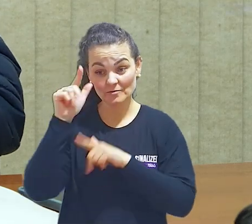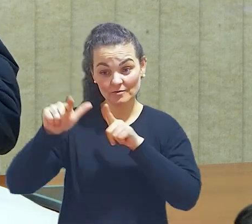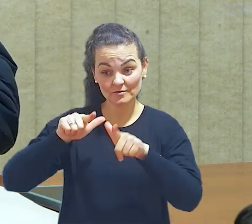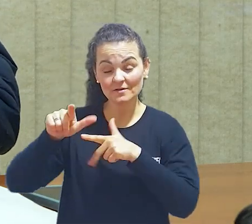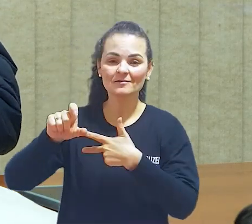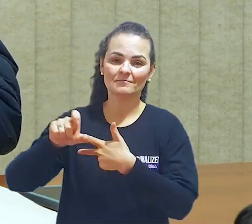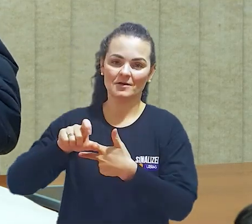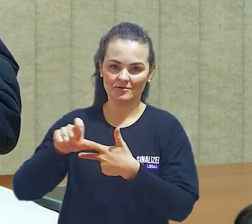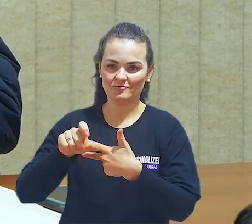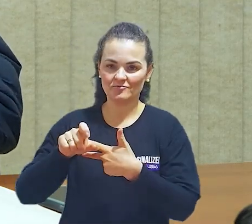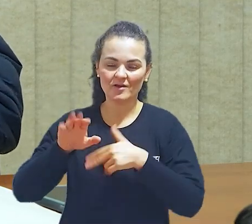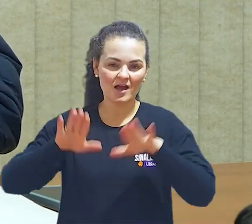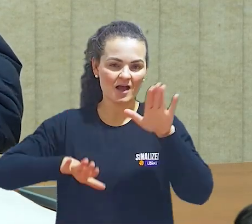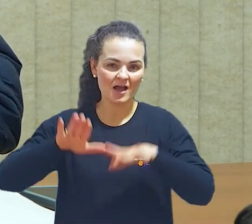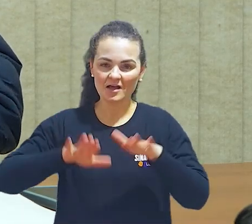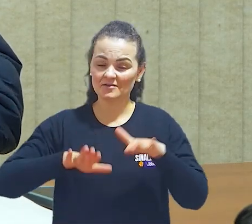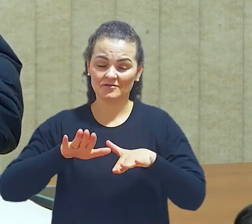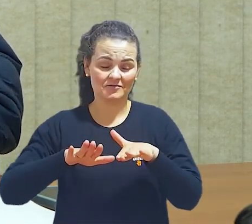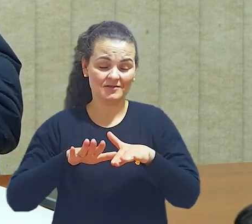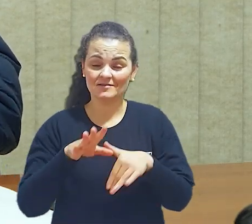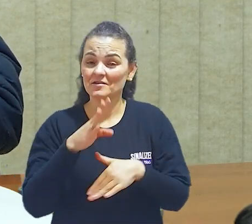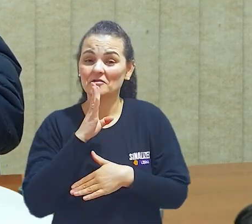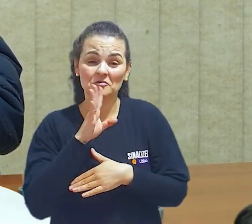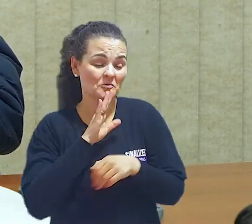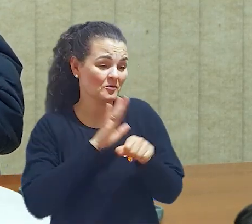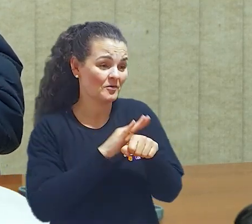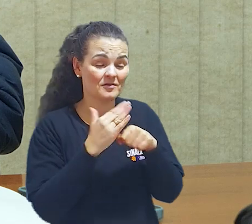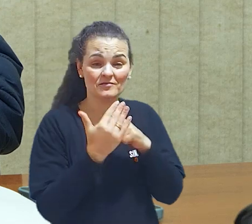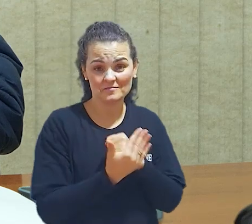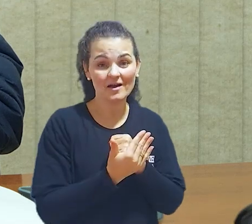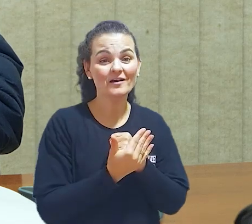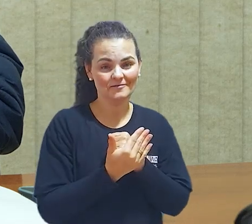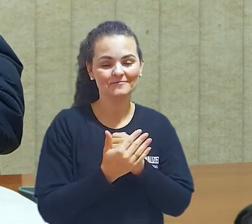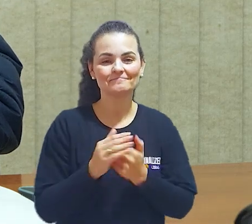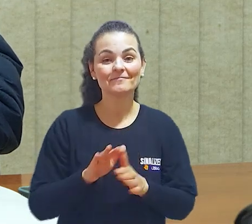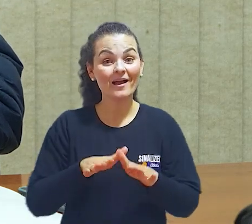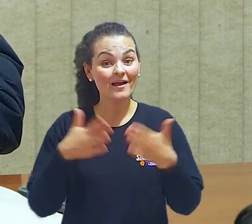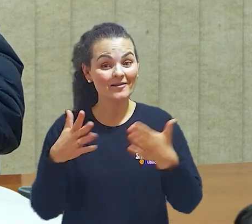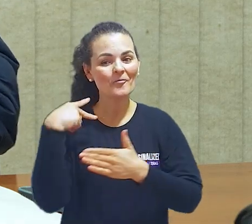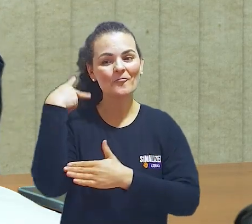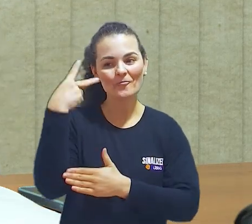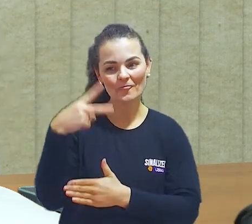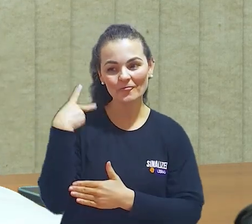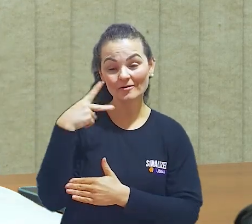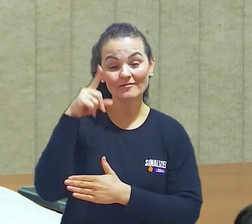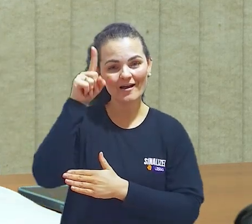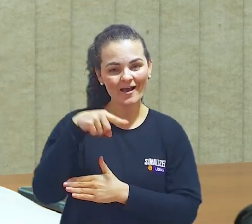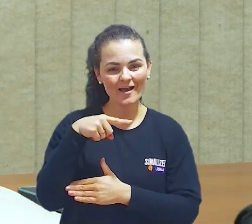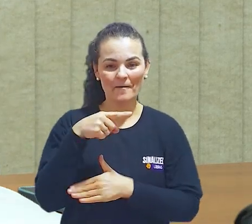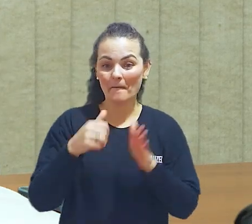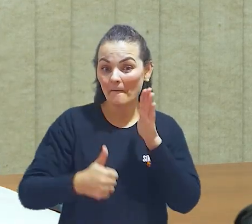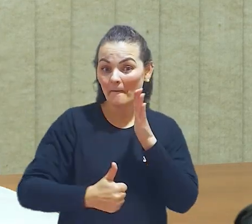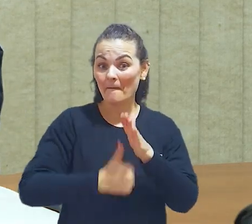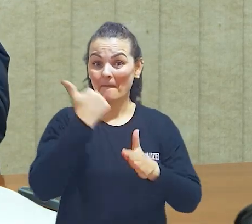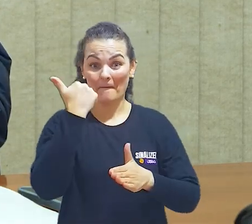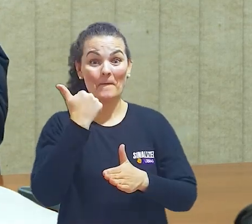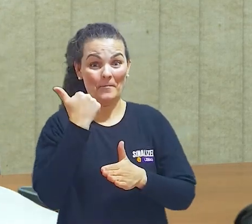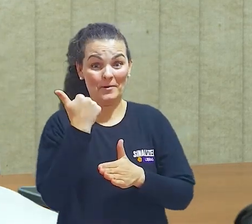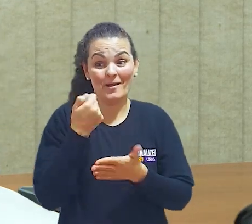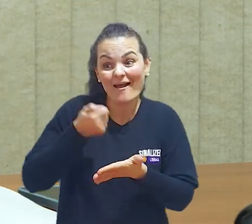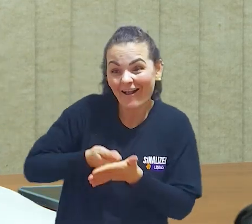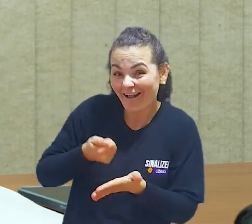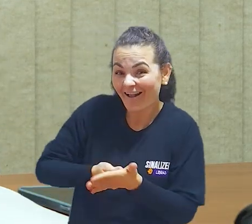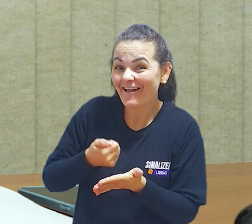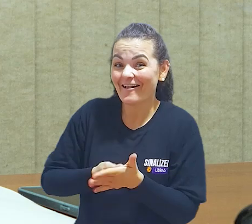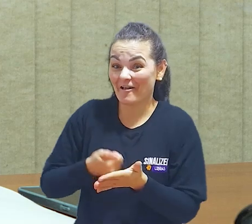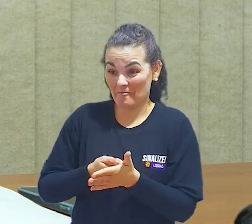a existência de alguns bairros até no município. Então o vereador é aquele que eu sempre digo que é o primeiro que leva a bordoada, é o